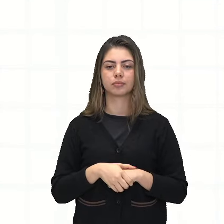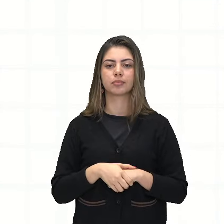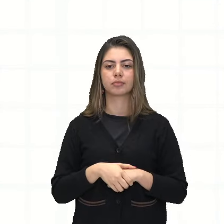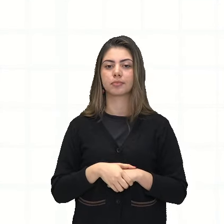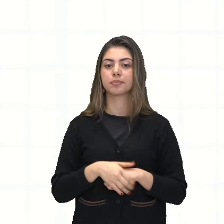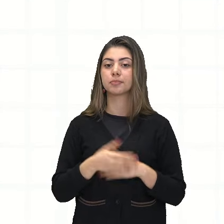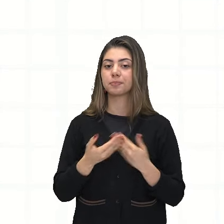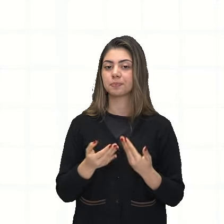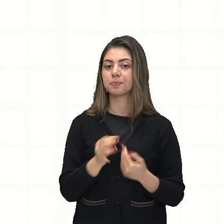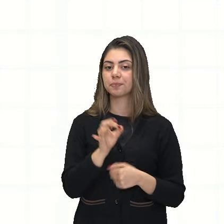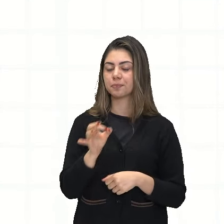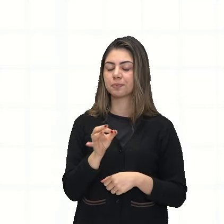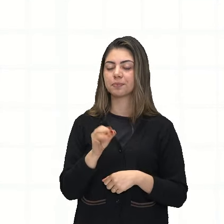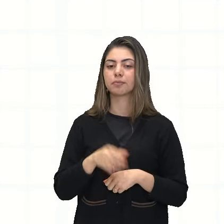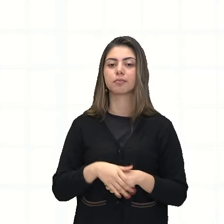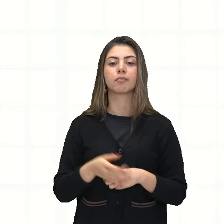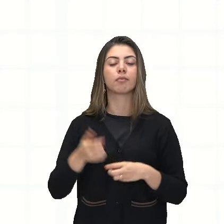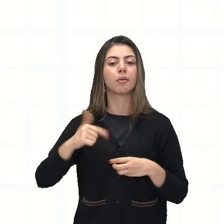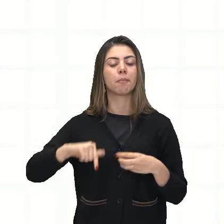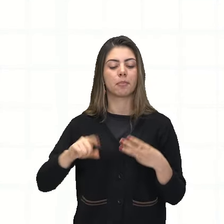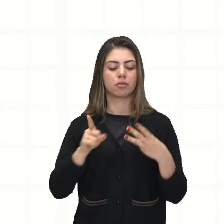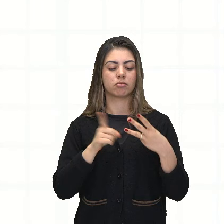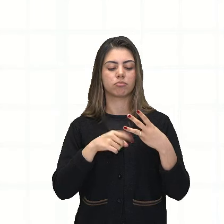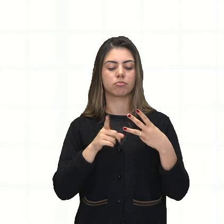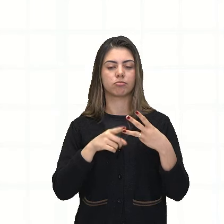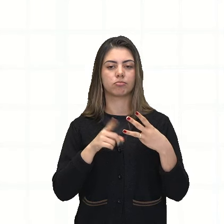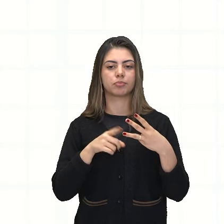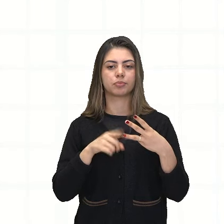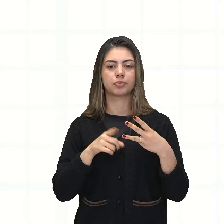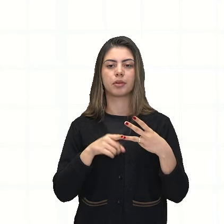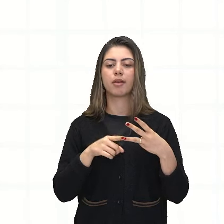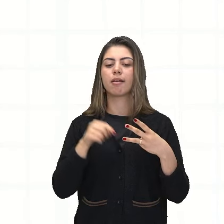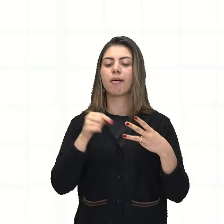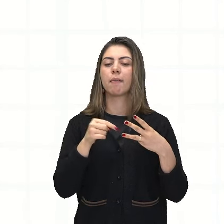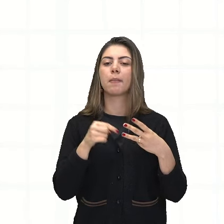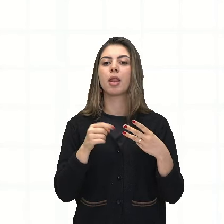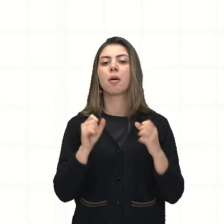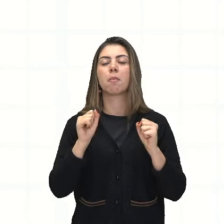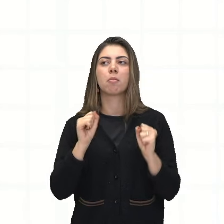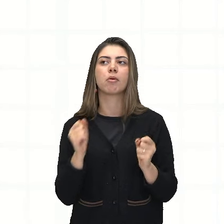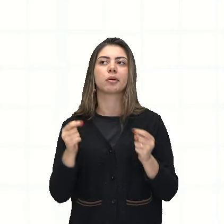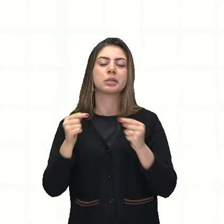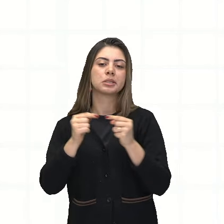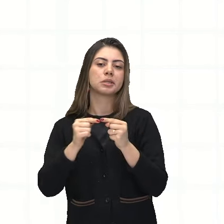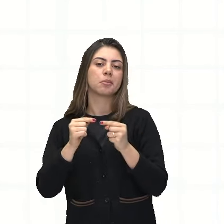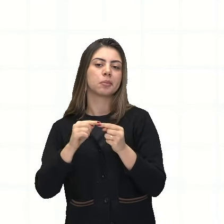Tá? Além disso. E, contudo, traz a ideia de